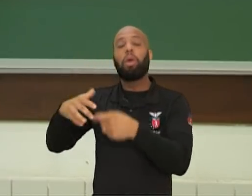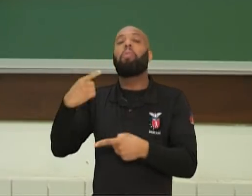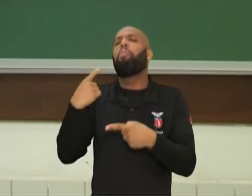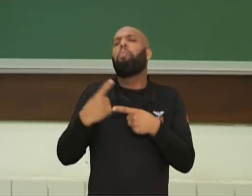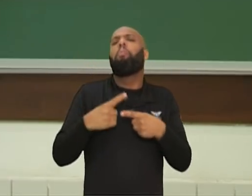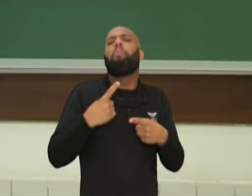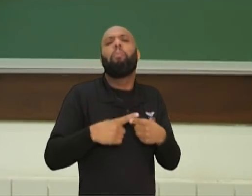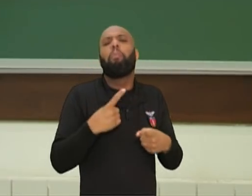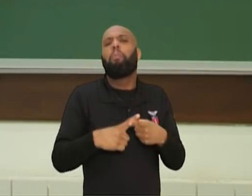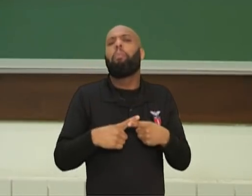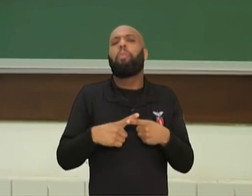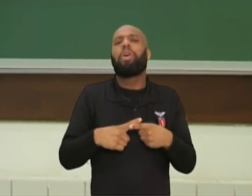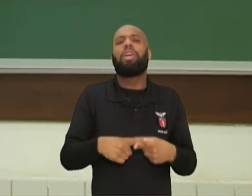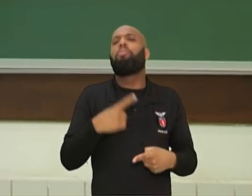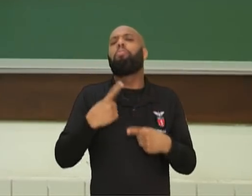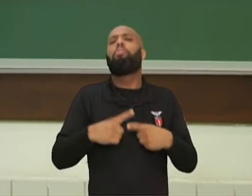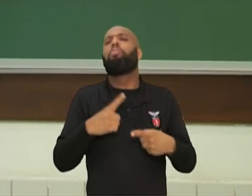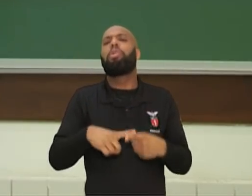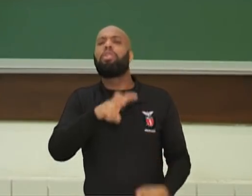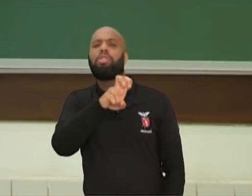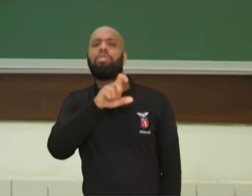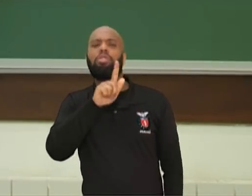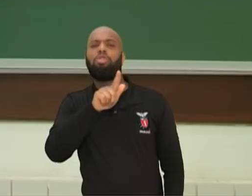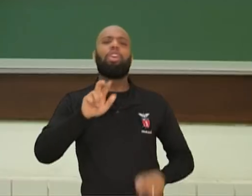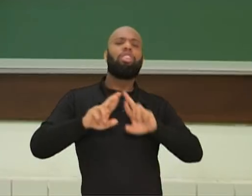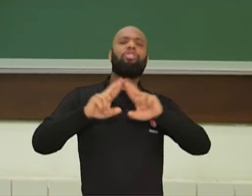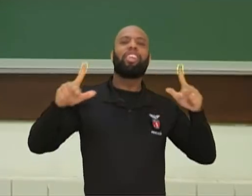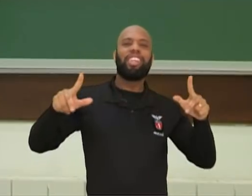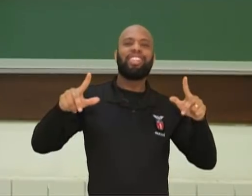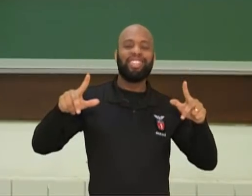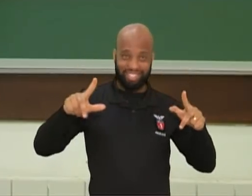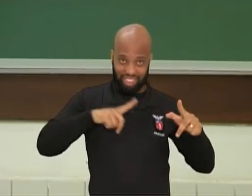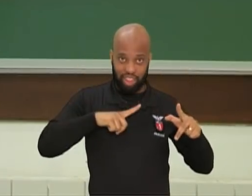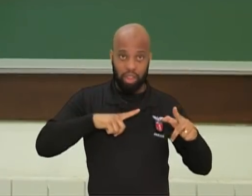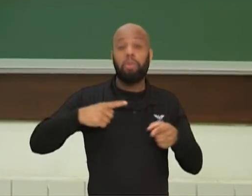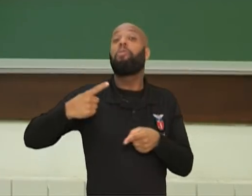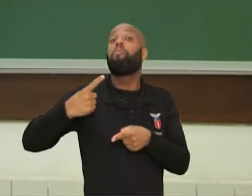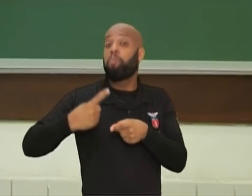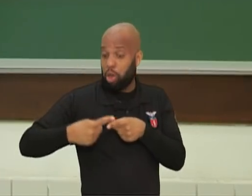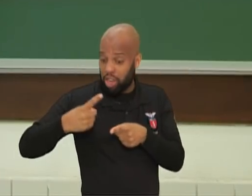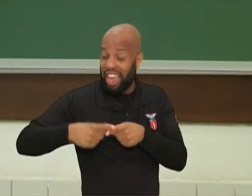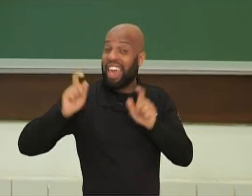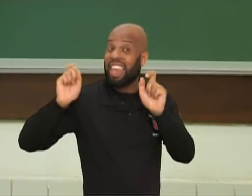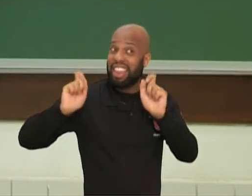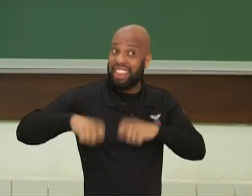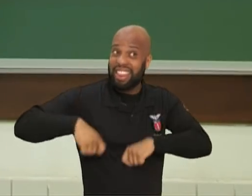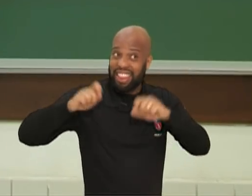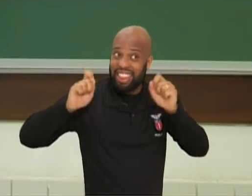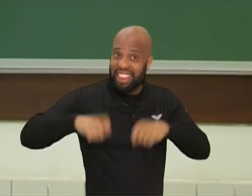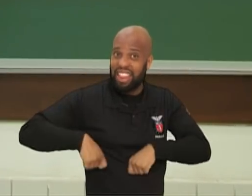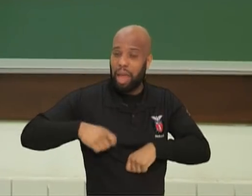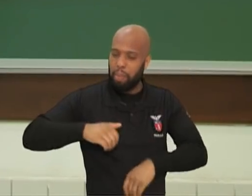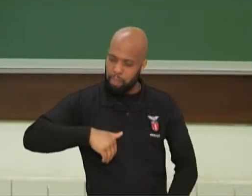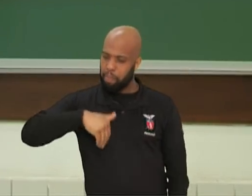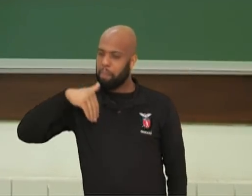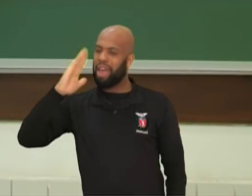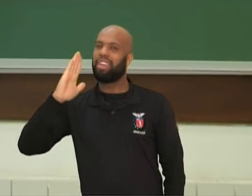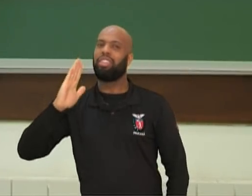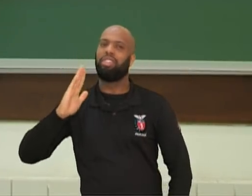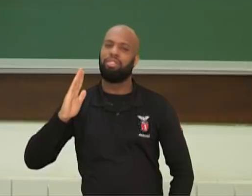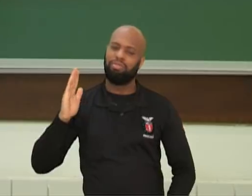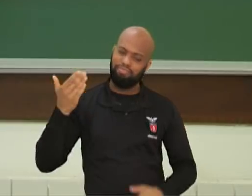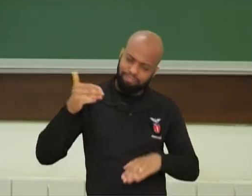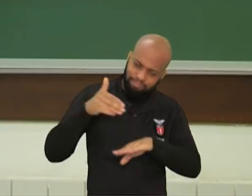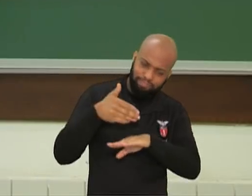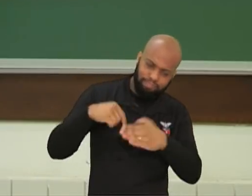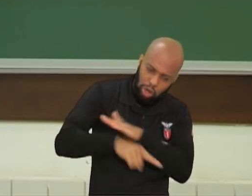que o 5G é o que mesmo? É diferente. Pois permite ir além. É claro que